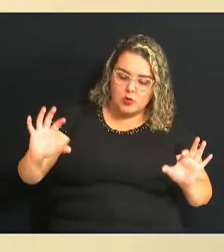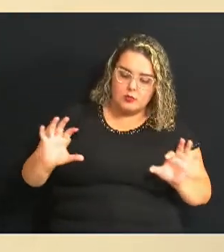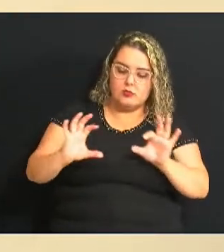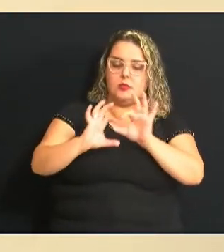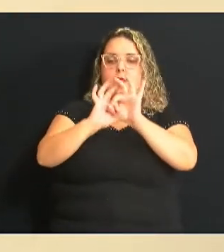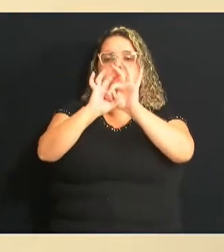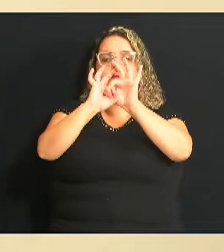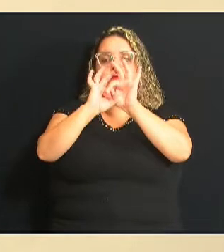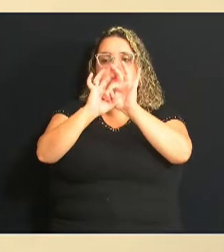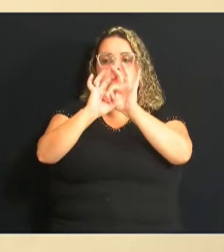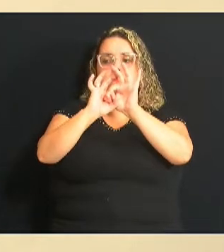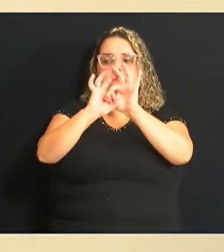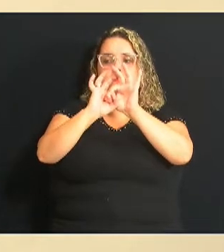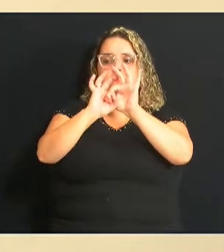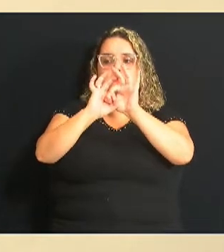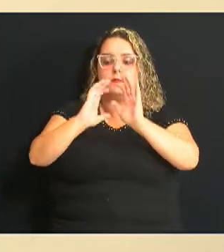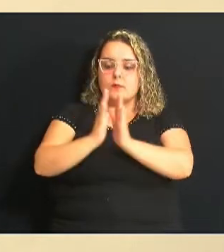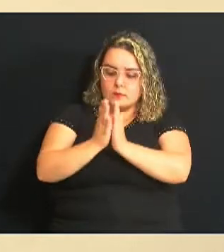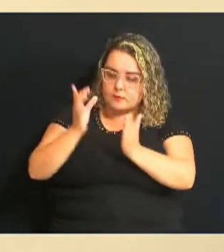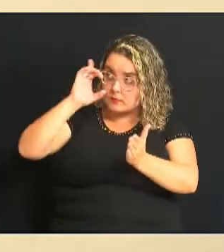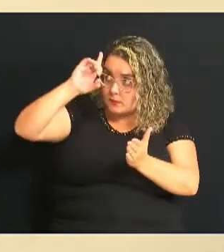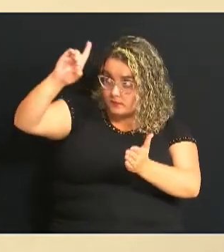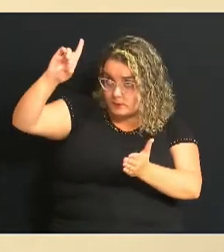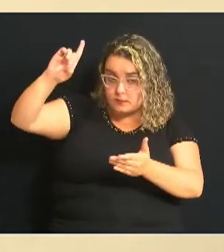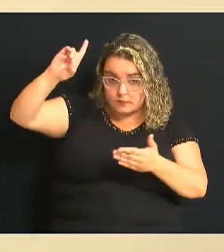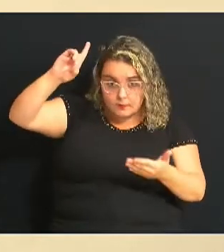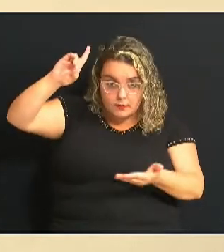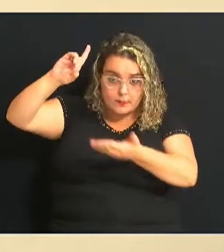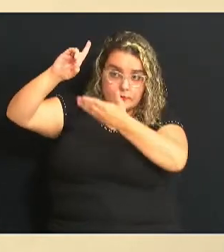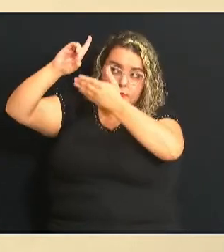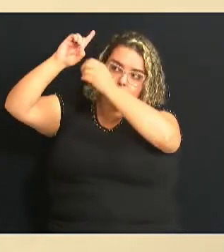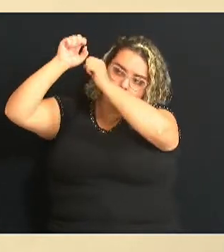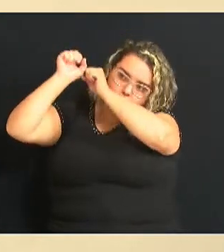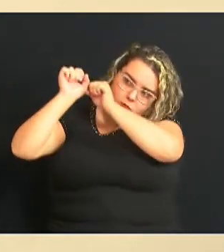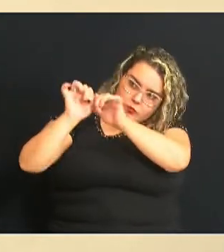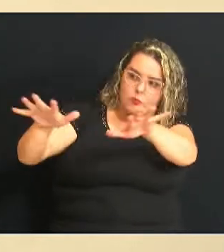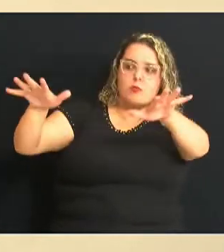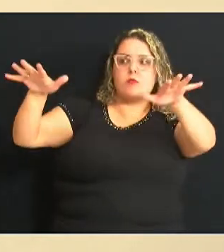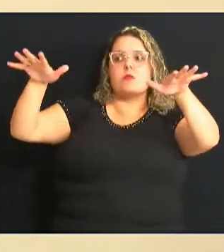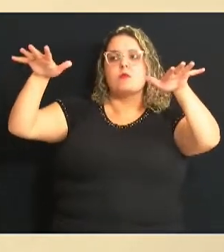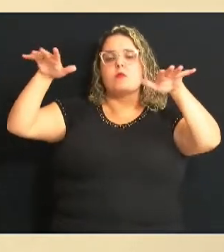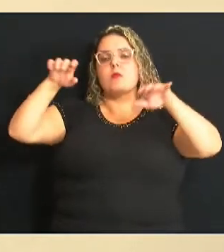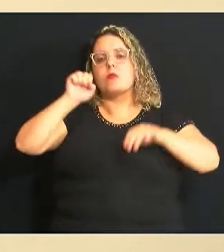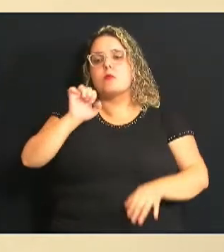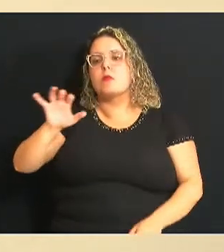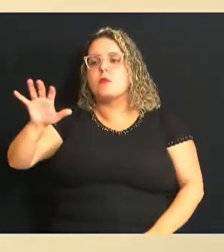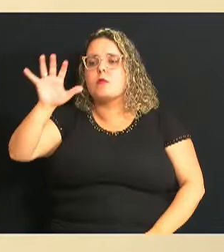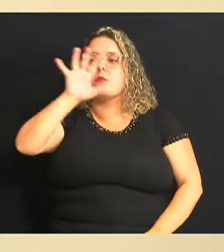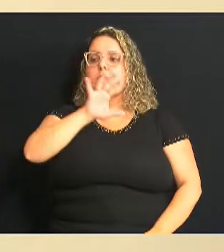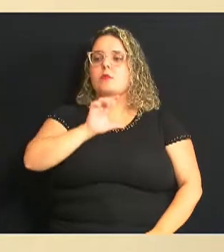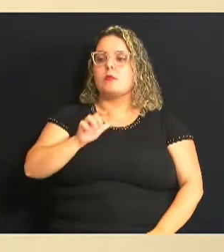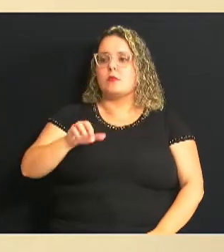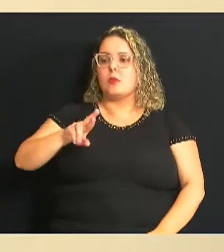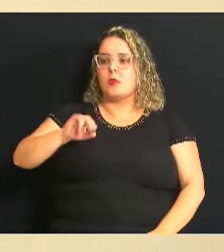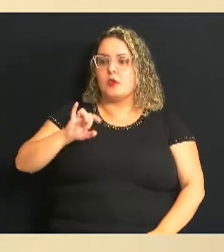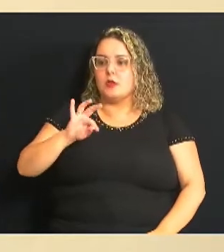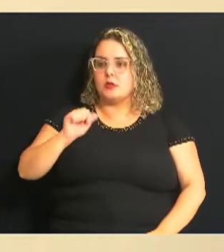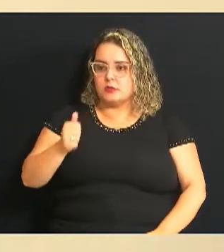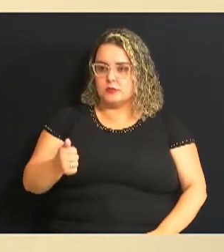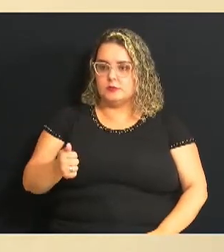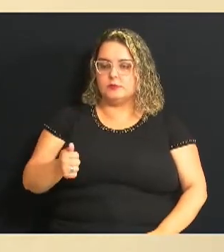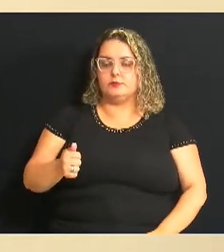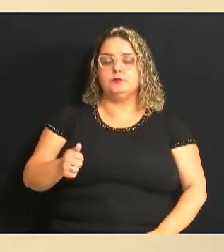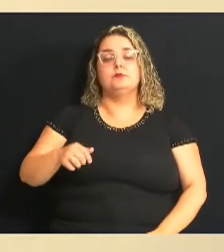para que a palavra de Deus incendiasse toda a Europa cristã. Portanto, nesse dia 31